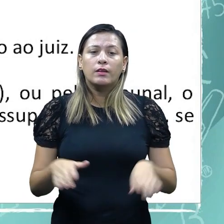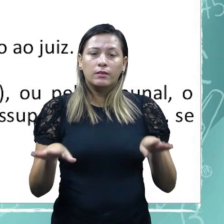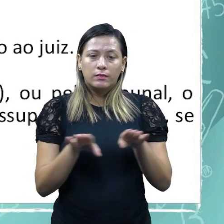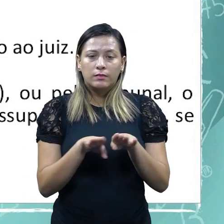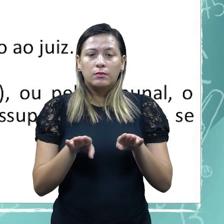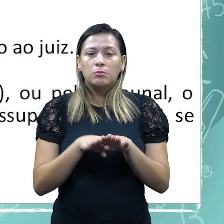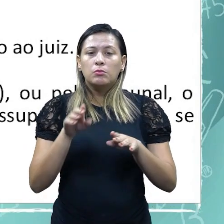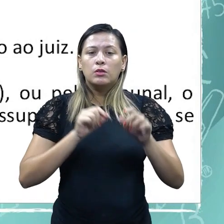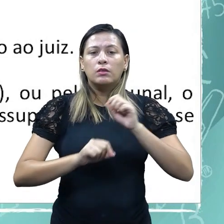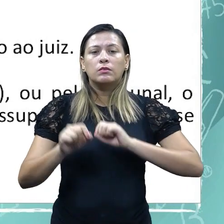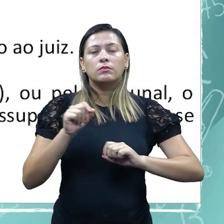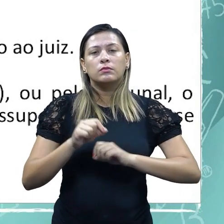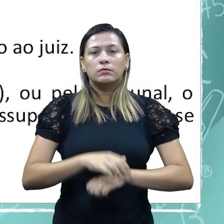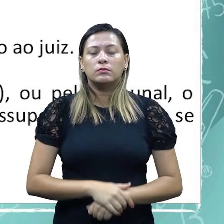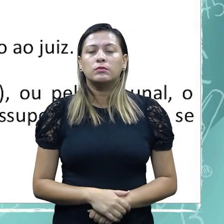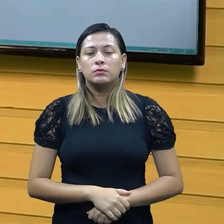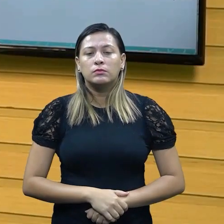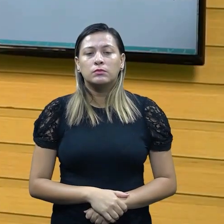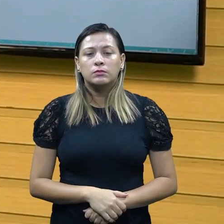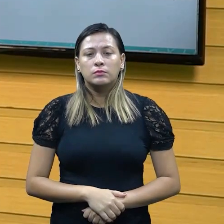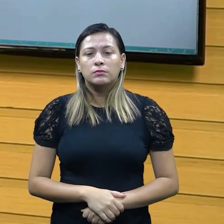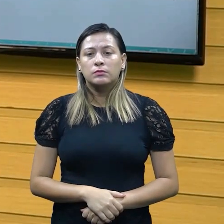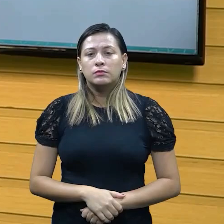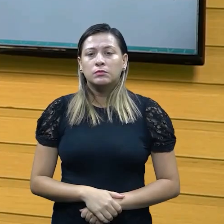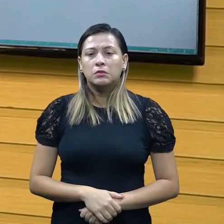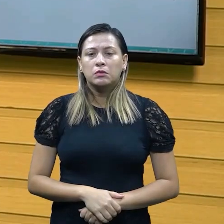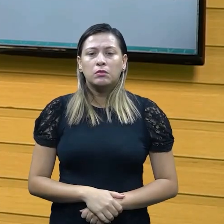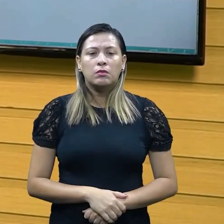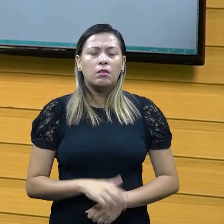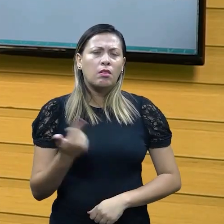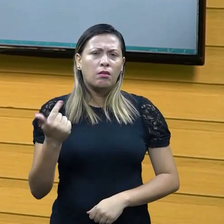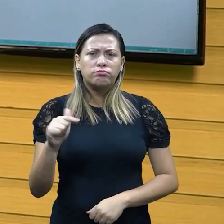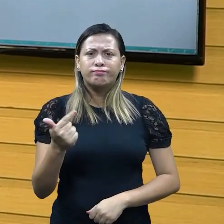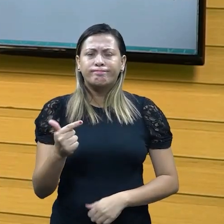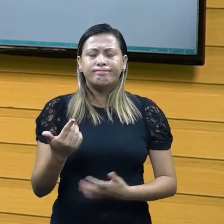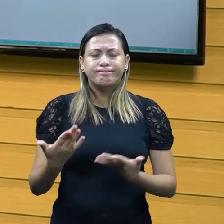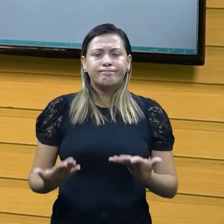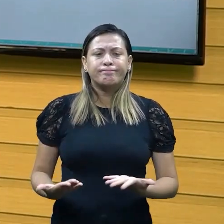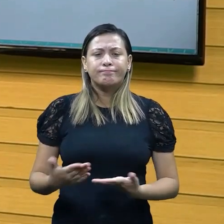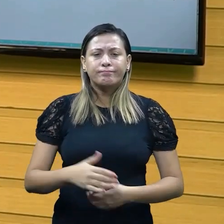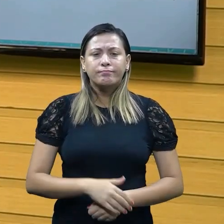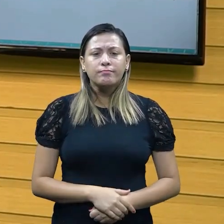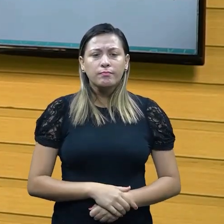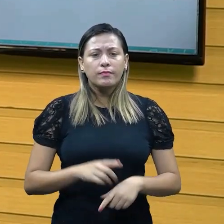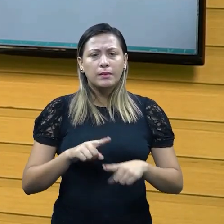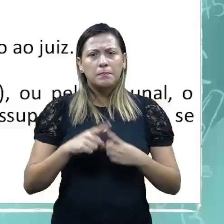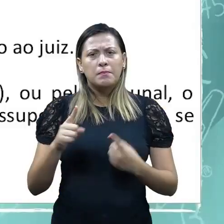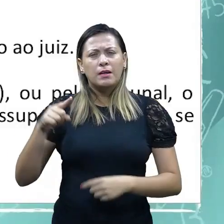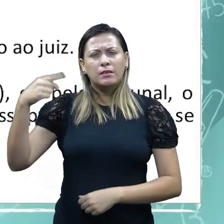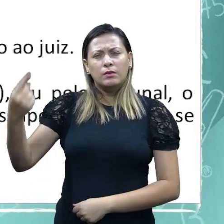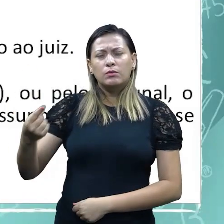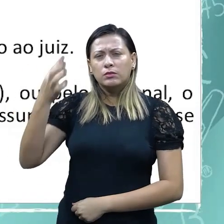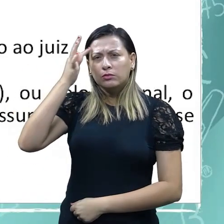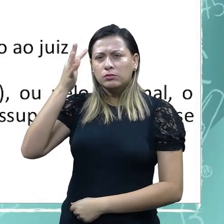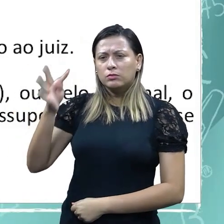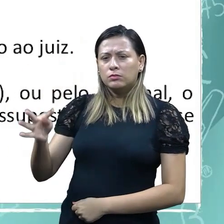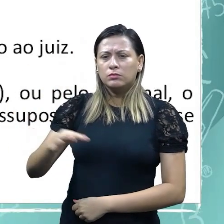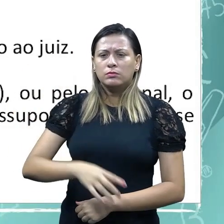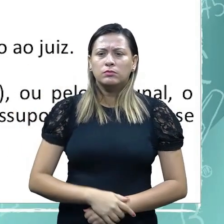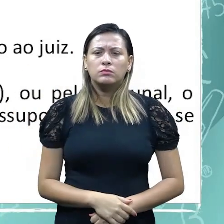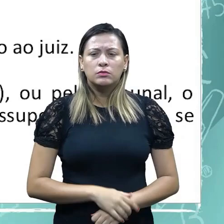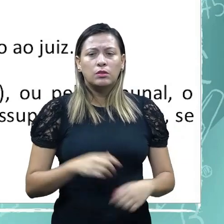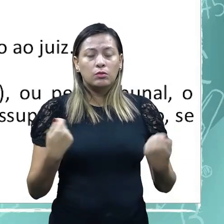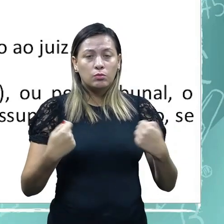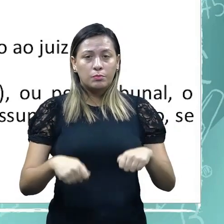a inexistência nesse caso, tá? Mas aí são ideias de outros doutrinadores. Então, a competência